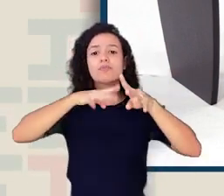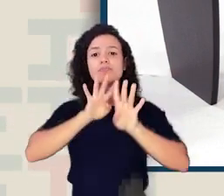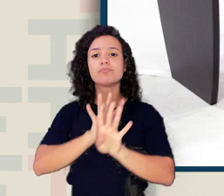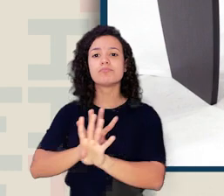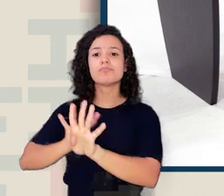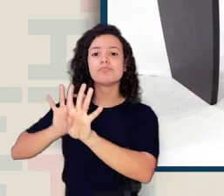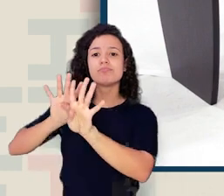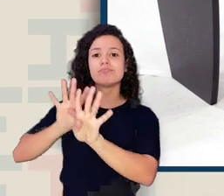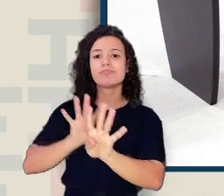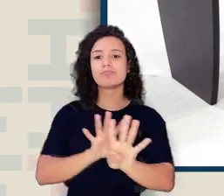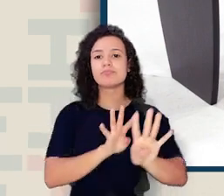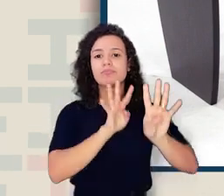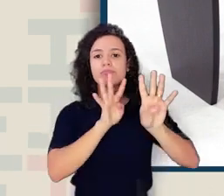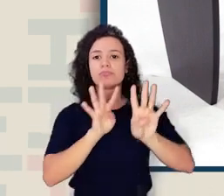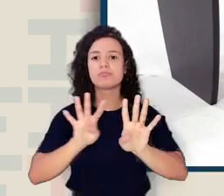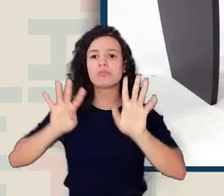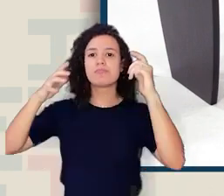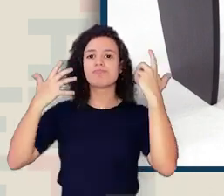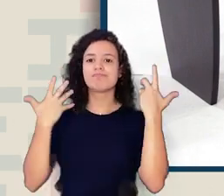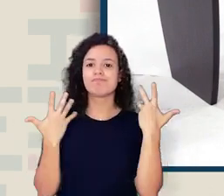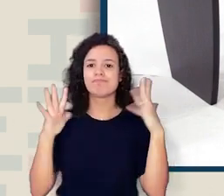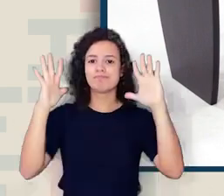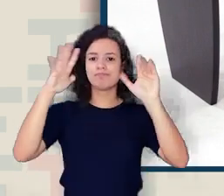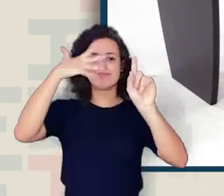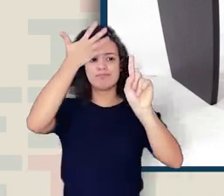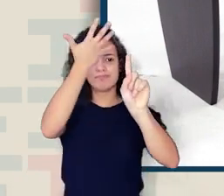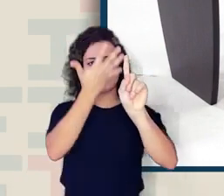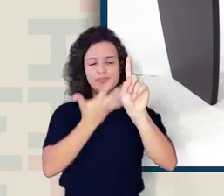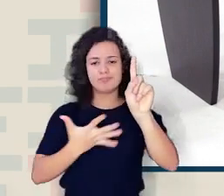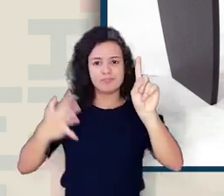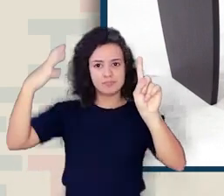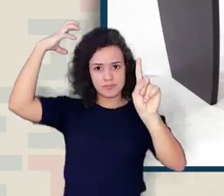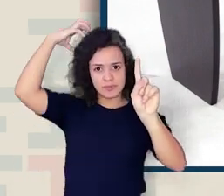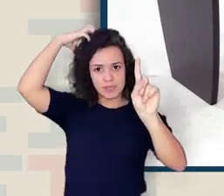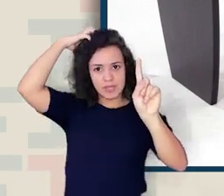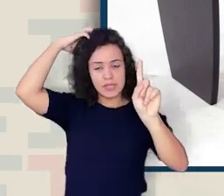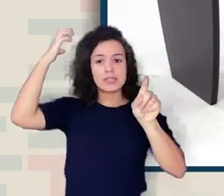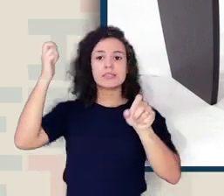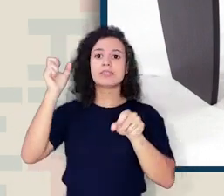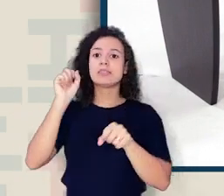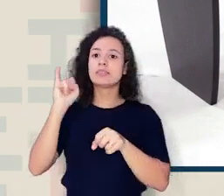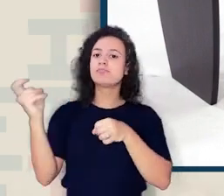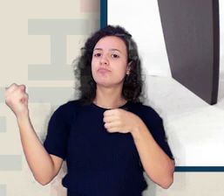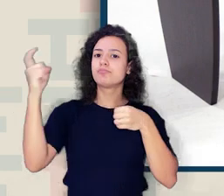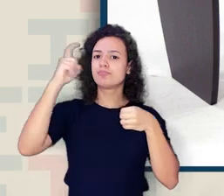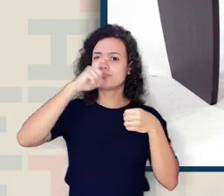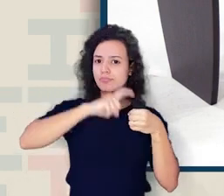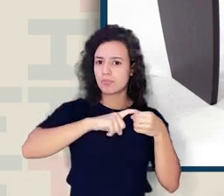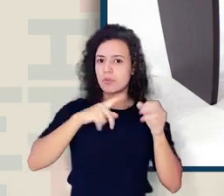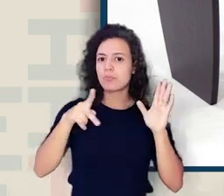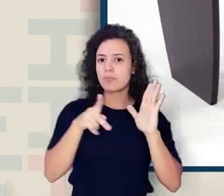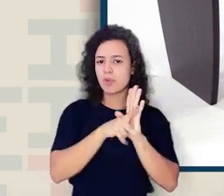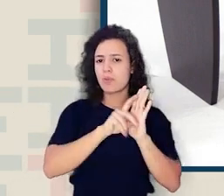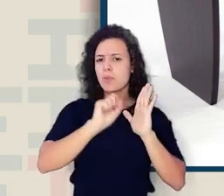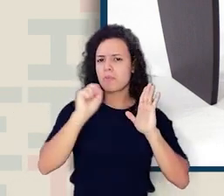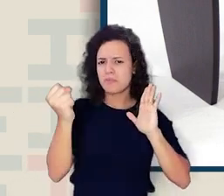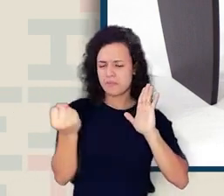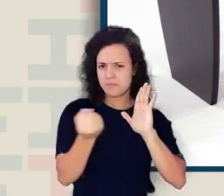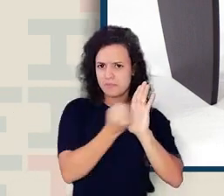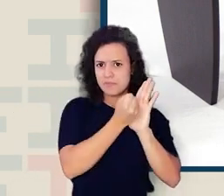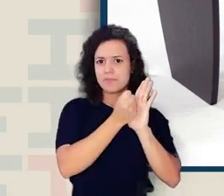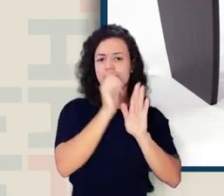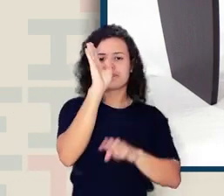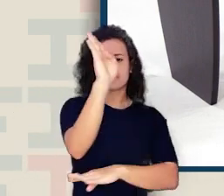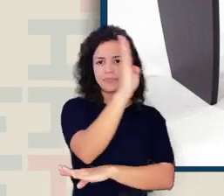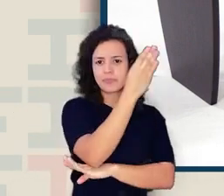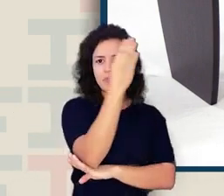uma celebração à majestade. Então, se a gente for voltar a um ritmo matriz muito